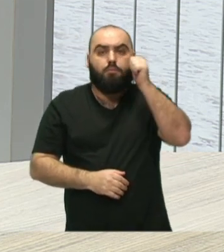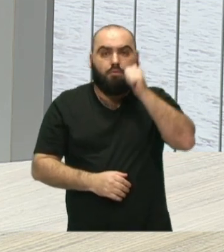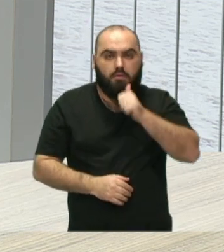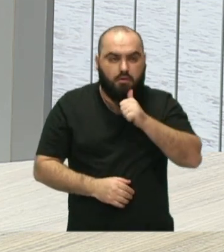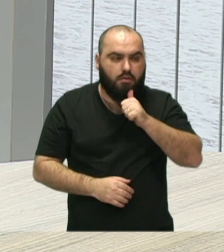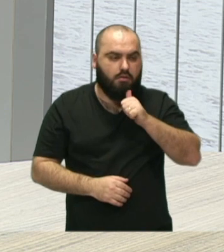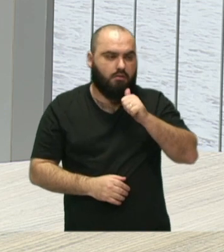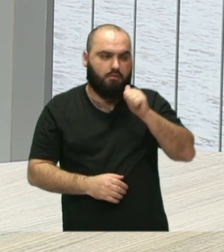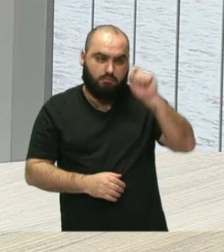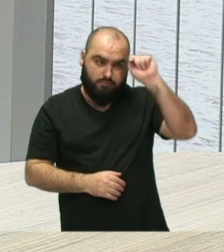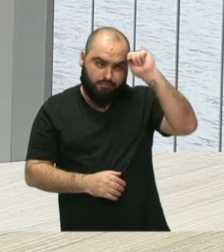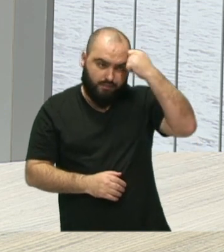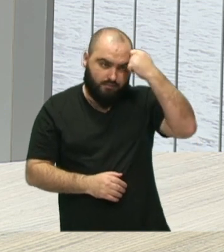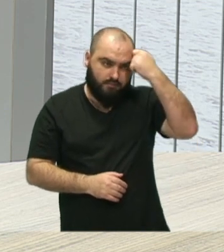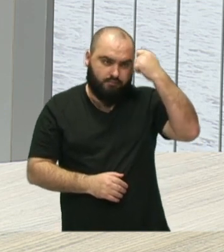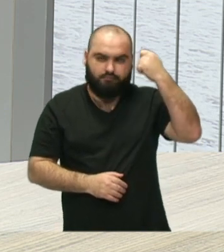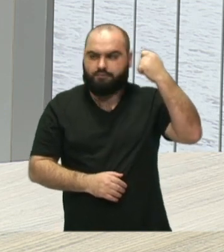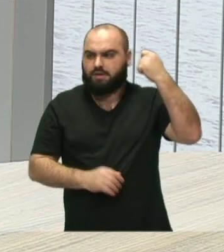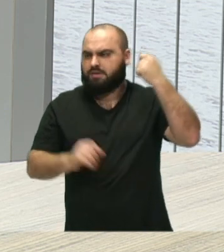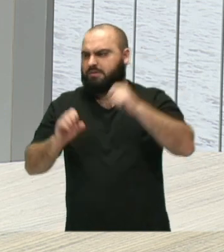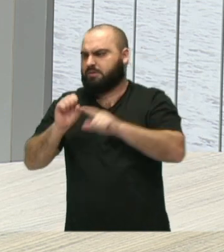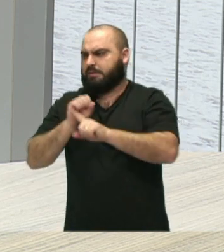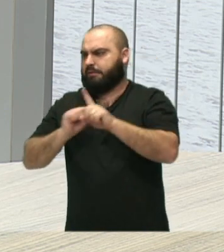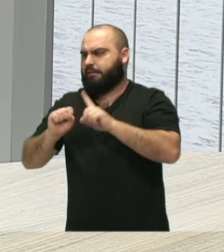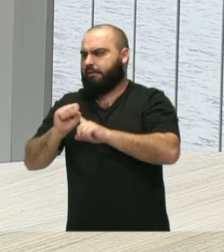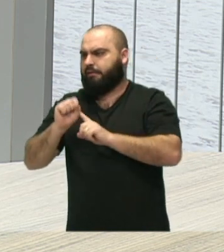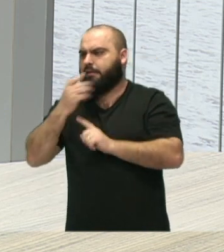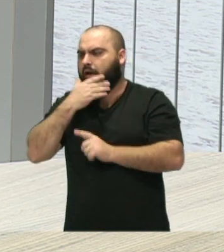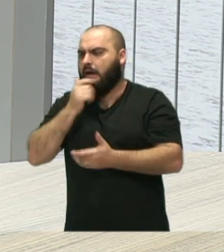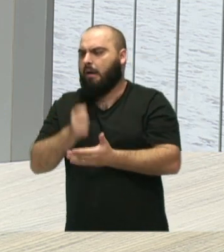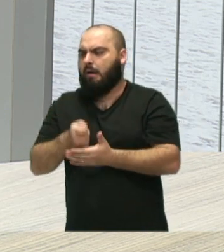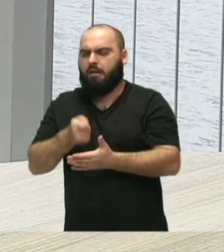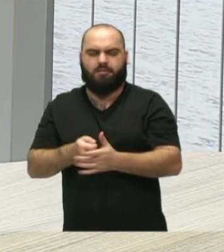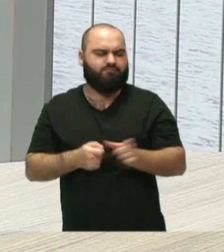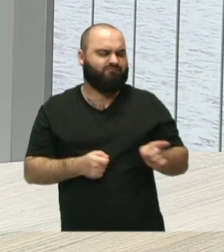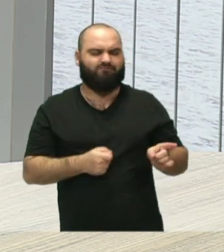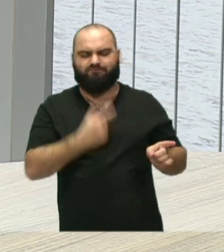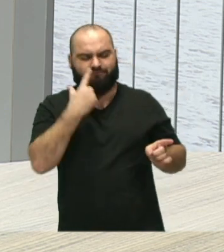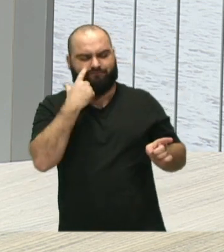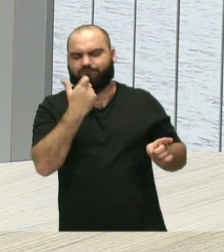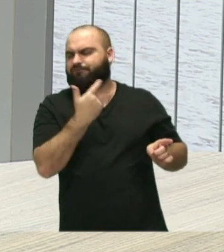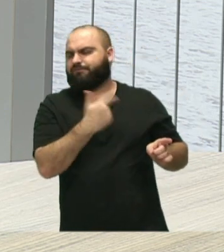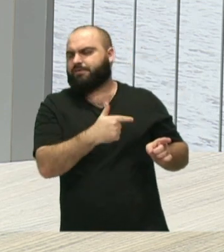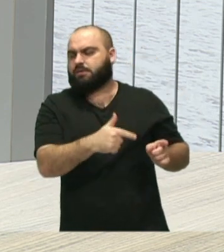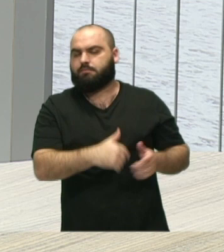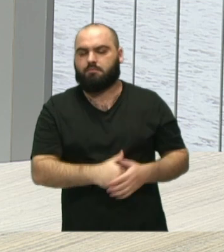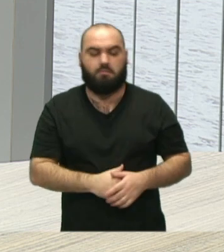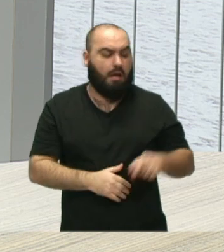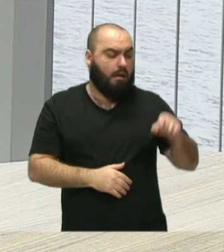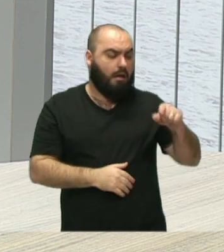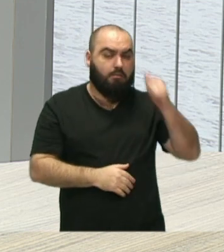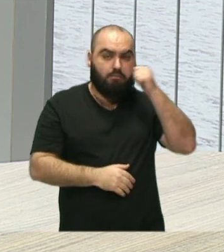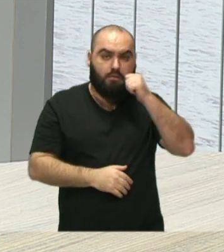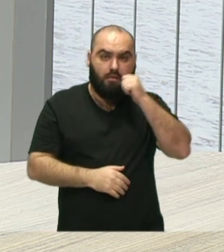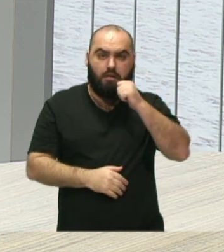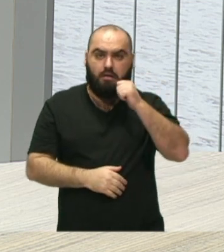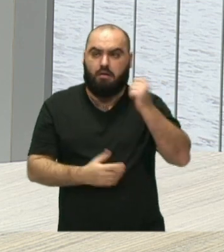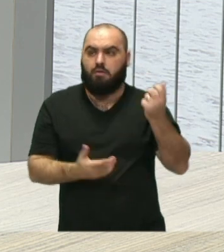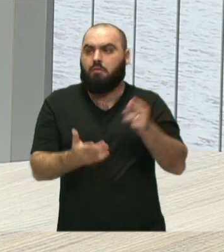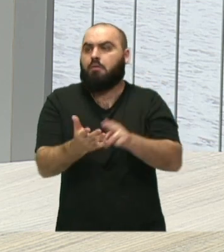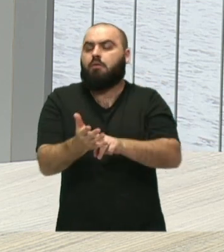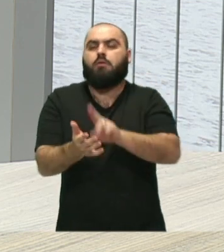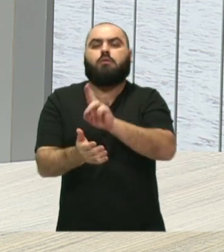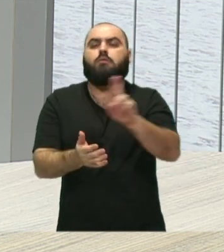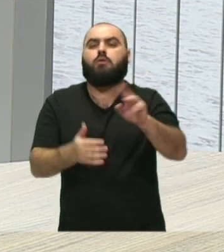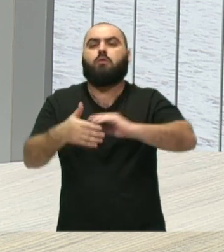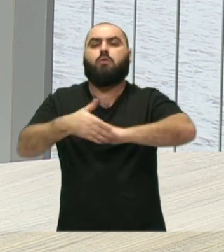interessante para uma sociedade machista, submetida ao patriarcado, que nenhuma mulher assuma, seja nome de nada, se a gente for ver quantos